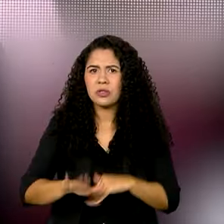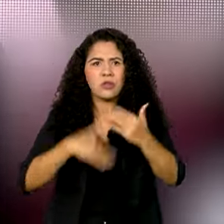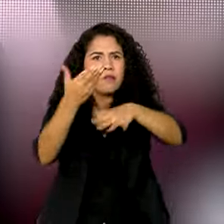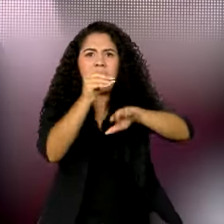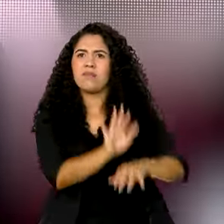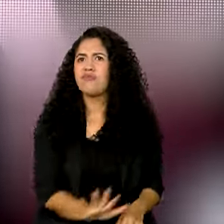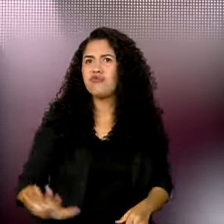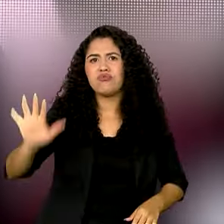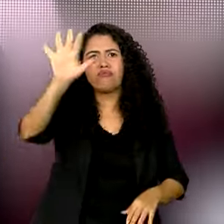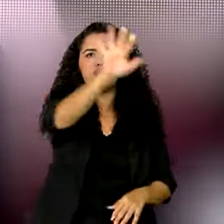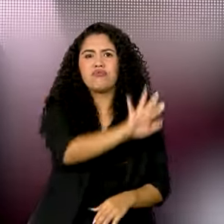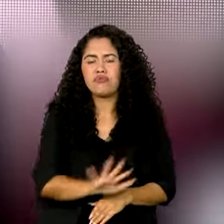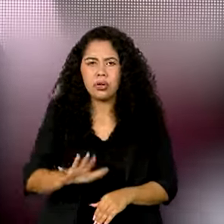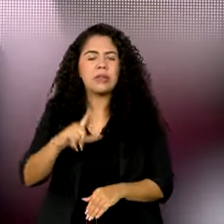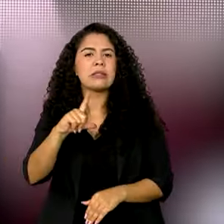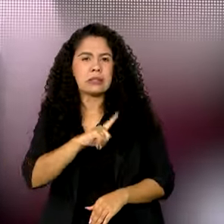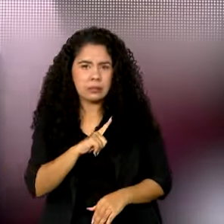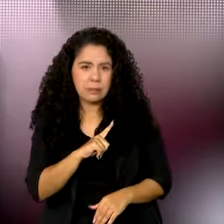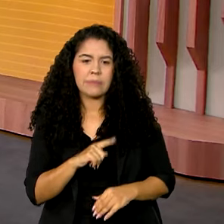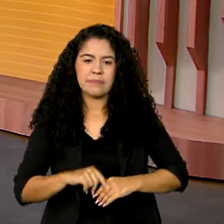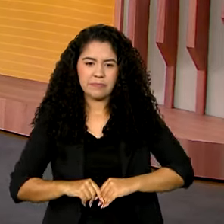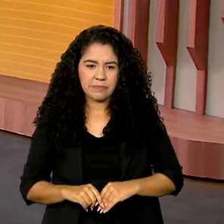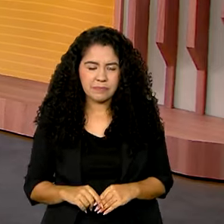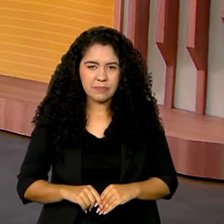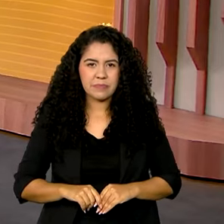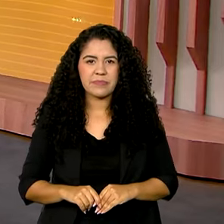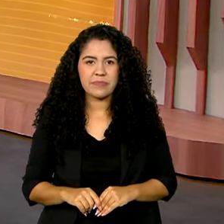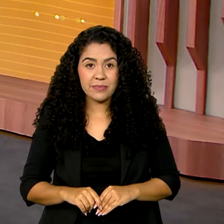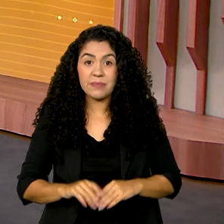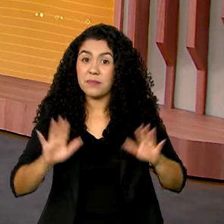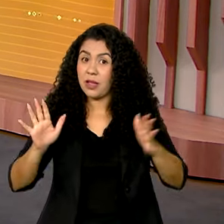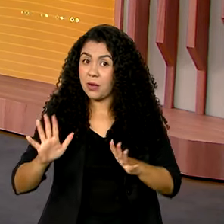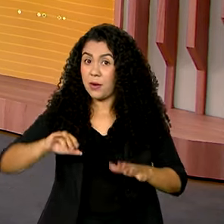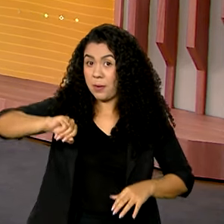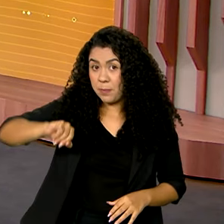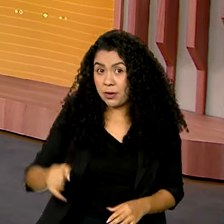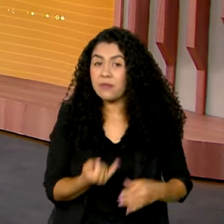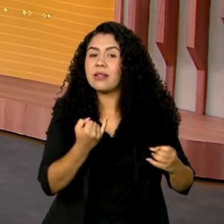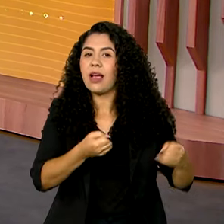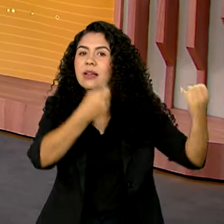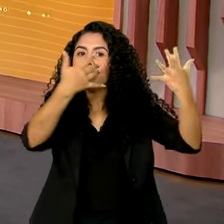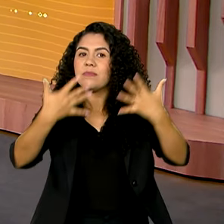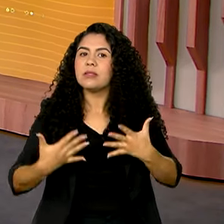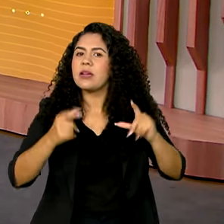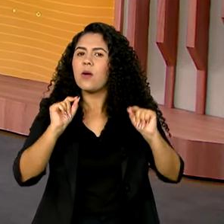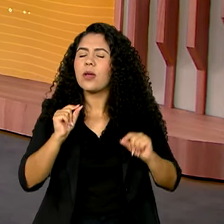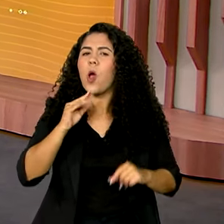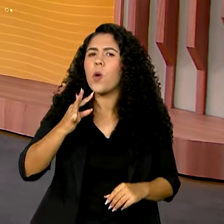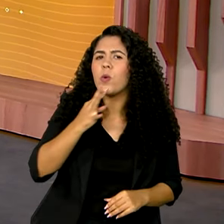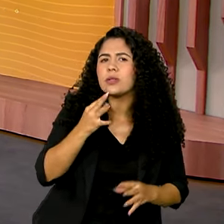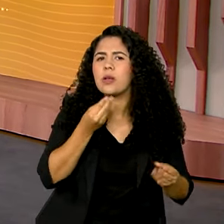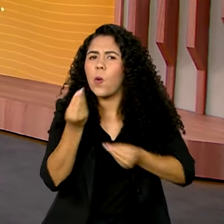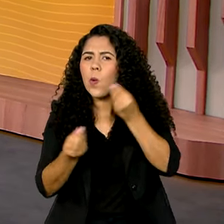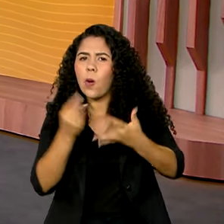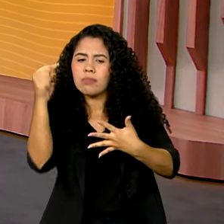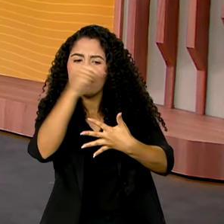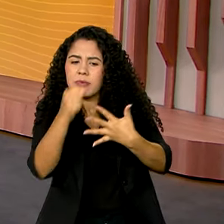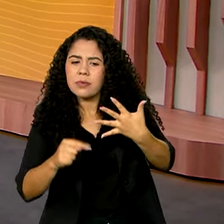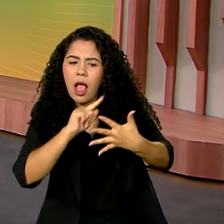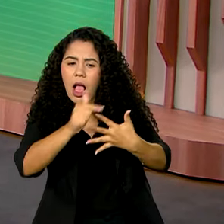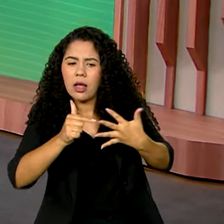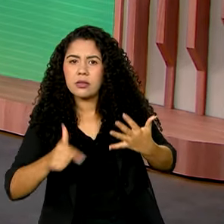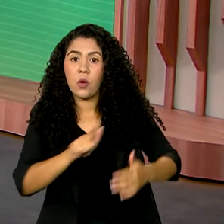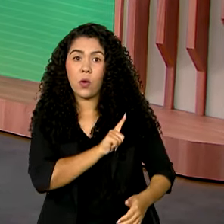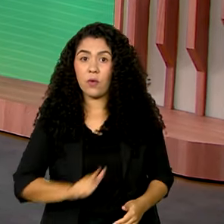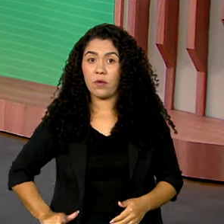espalhado por todas as cidades, chegando a todo mundo. Vamos aproveitar, então, para conhecer algumas ações do governo federal